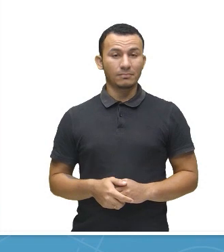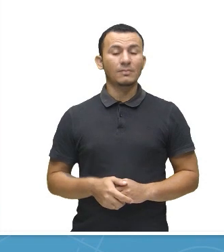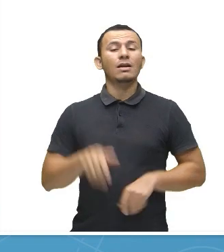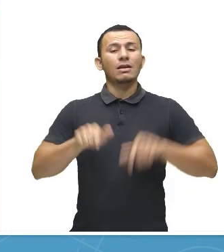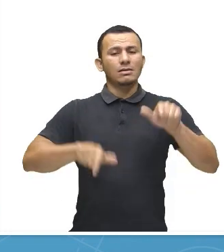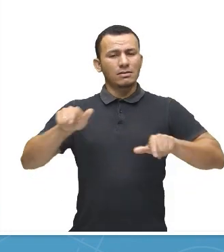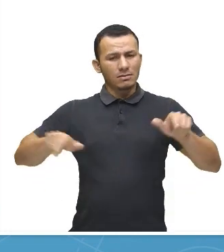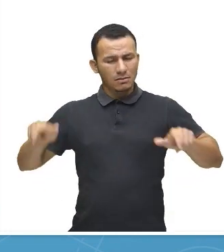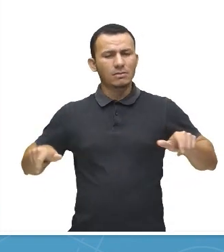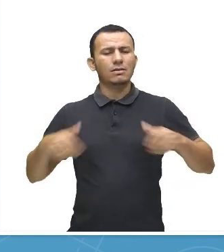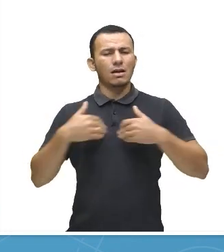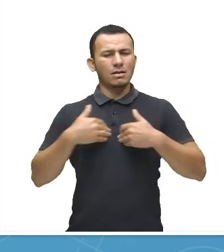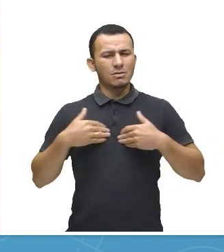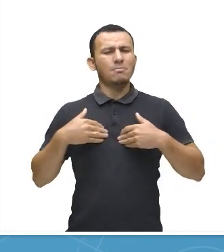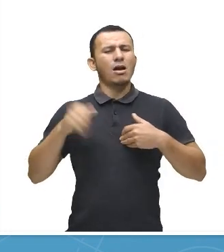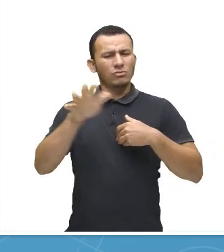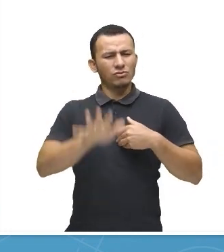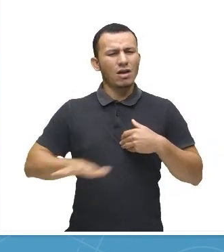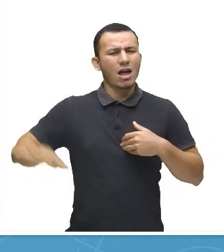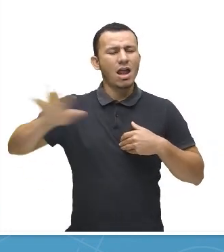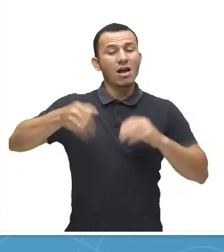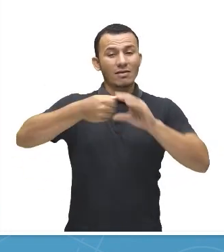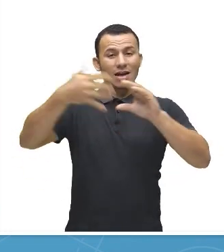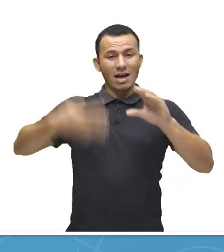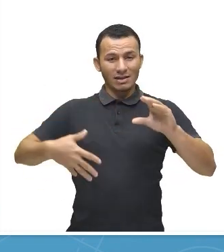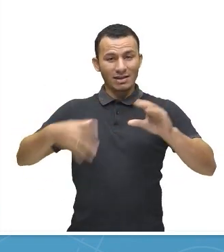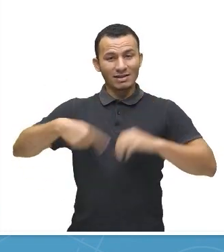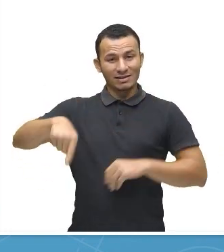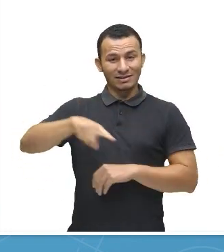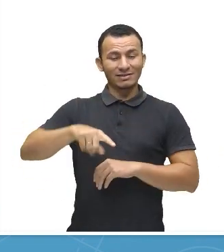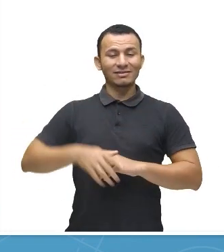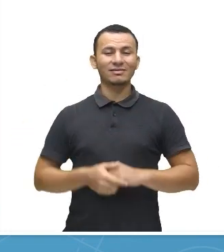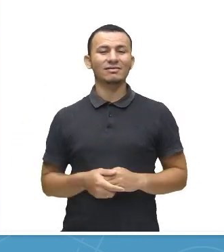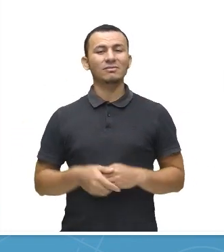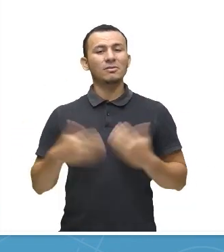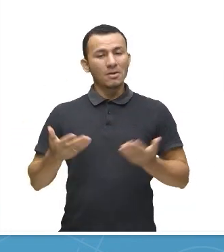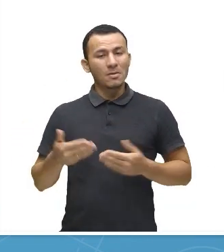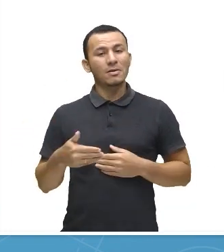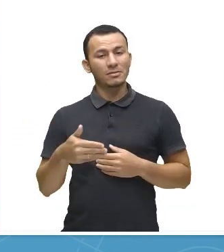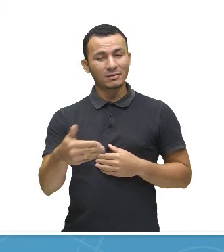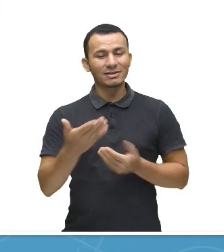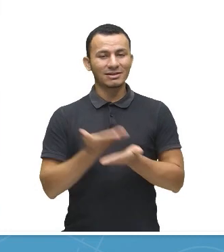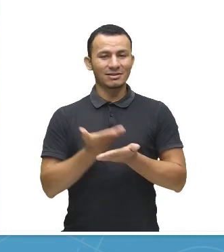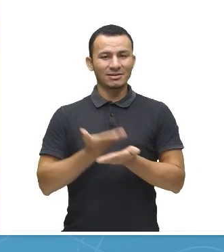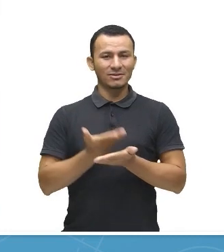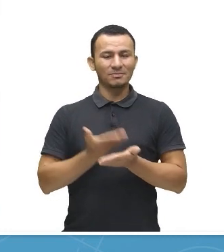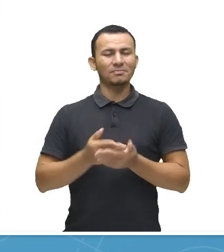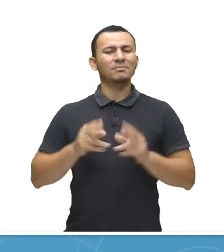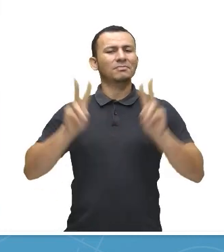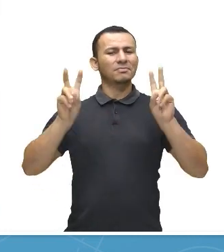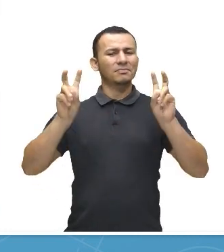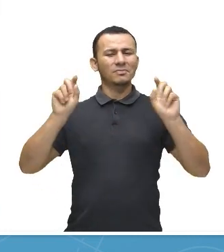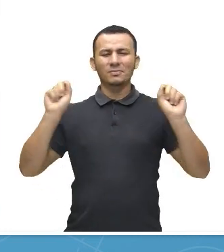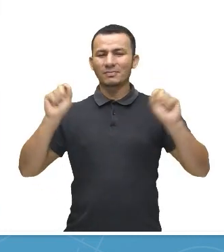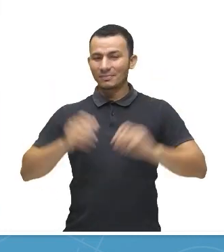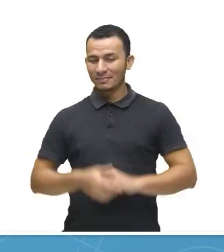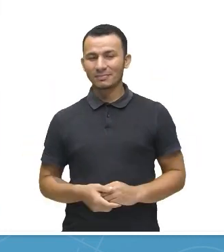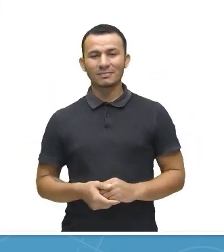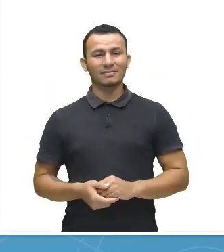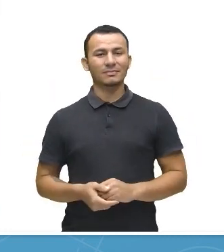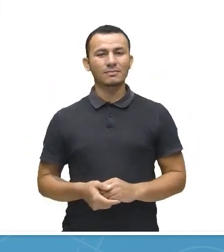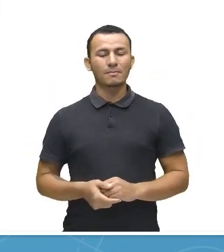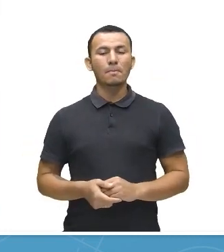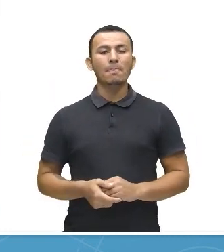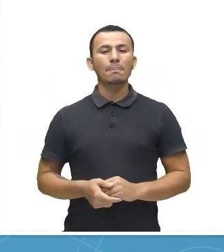características gerais dos seres vivos. Então, vamos iniciar a nossa aula falando um pouquinho sobre o que